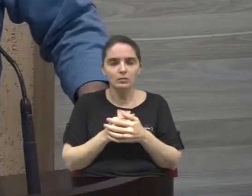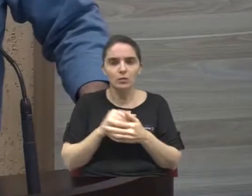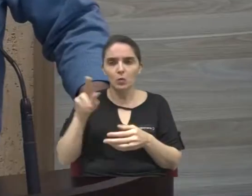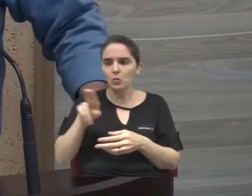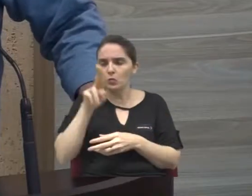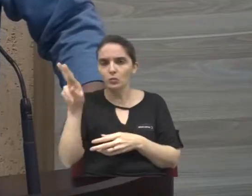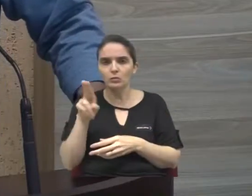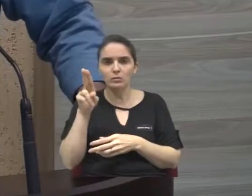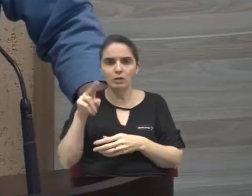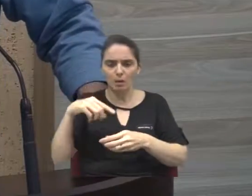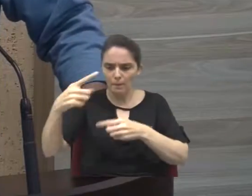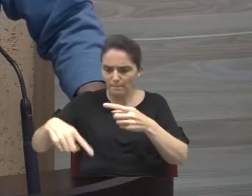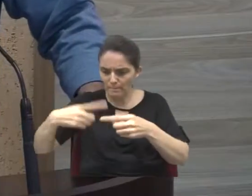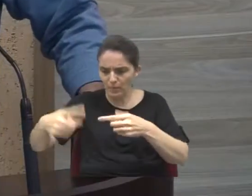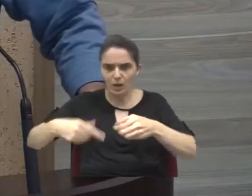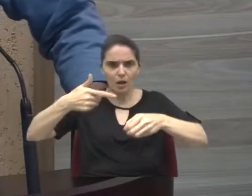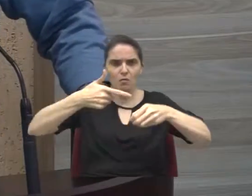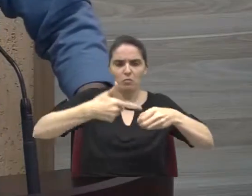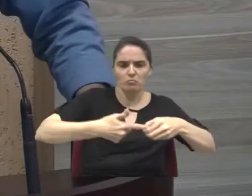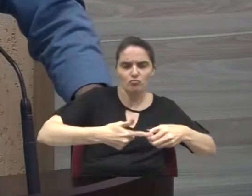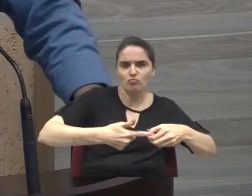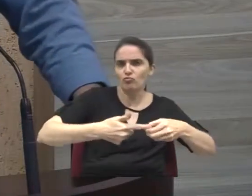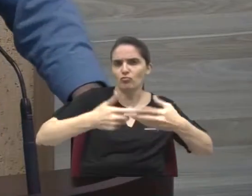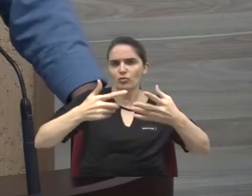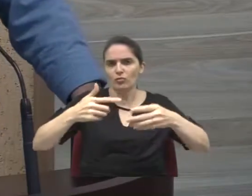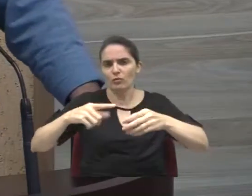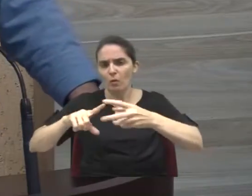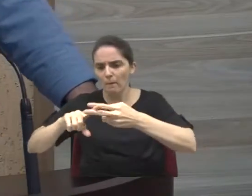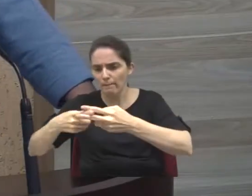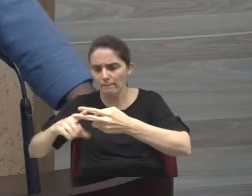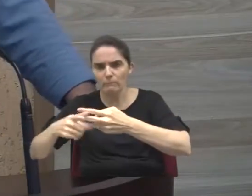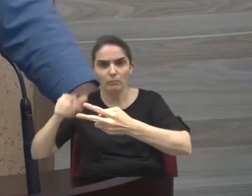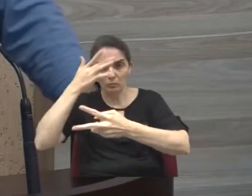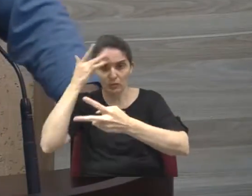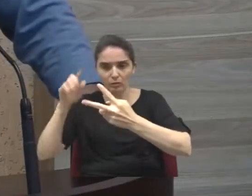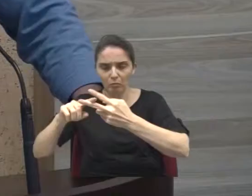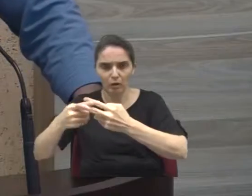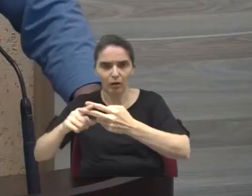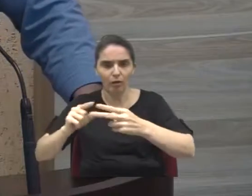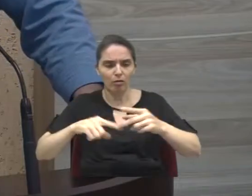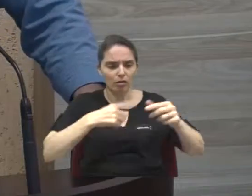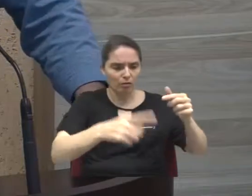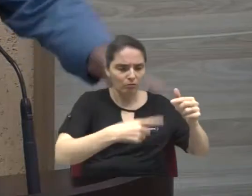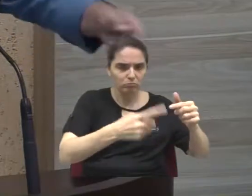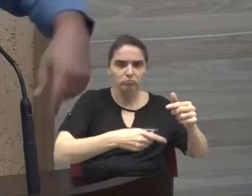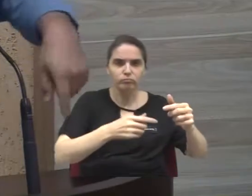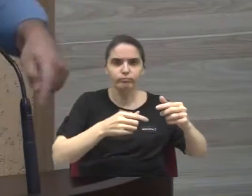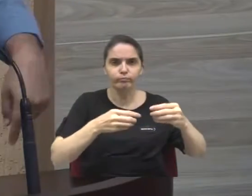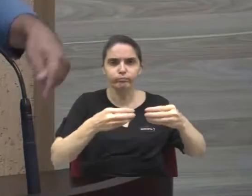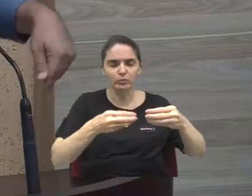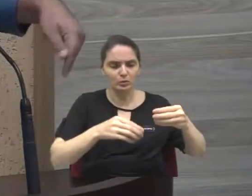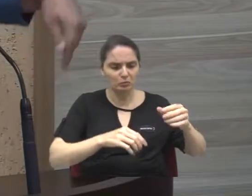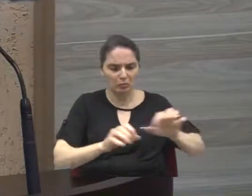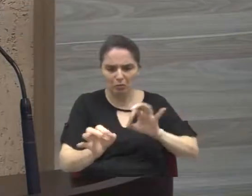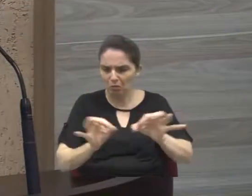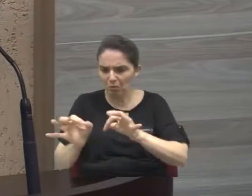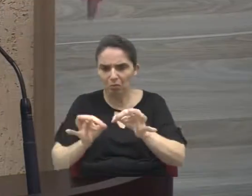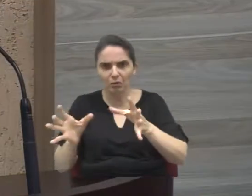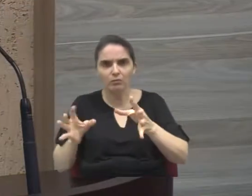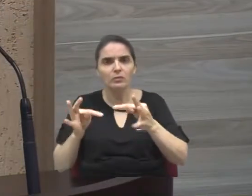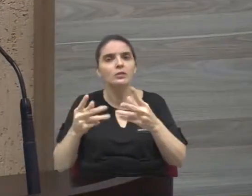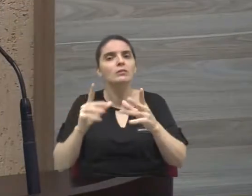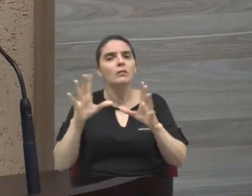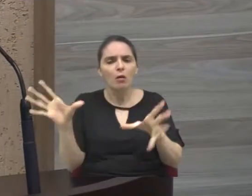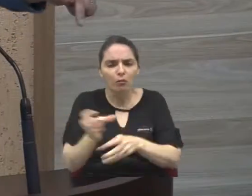o combustível, o mecânico, o borracheiro, o não sei o quê para fazer. E na hora de dar o reajuste para o trabalhador